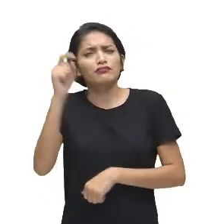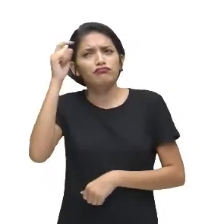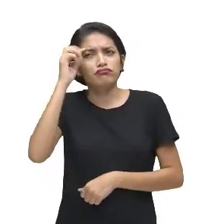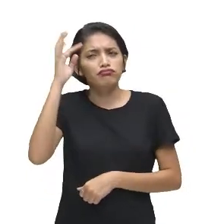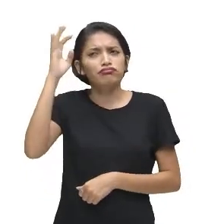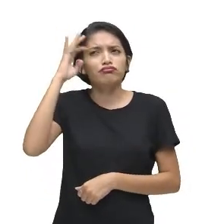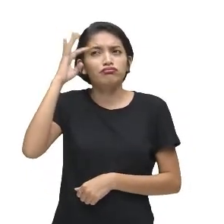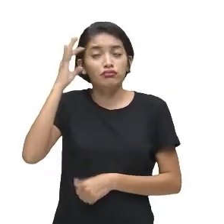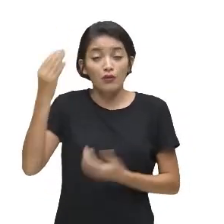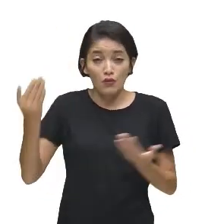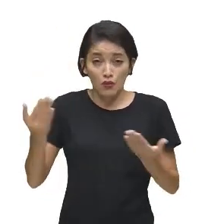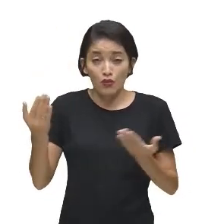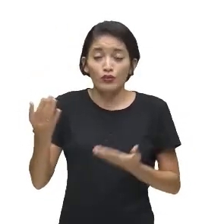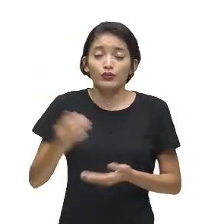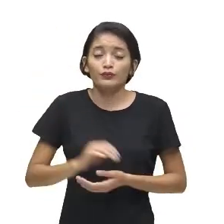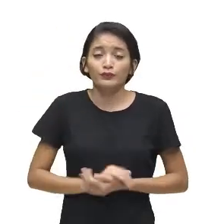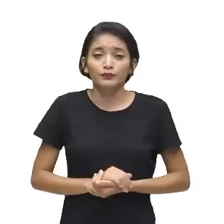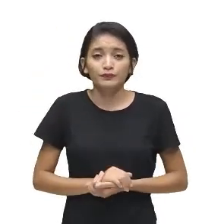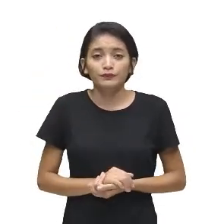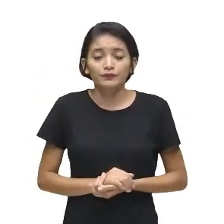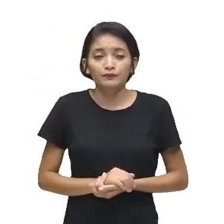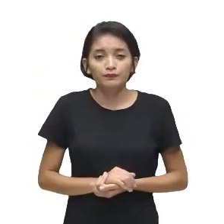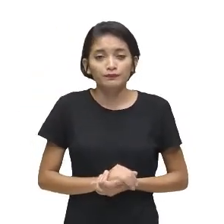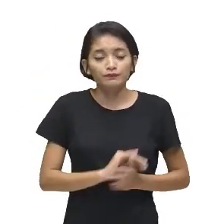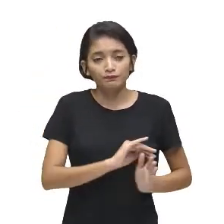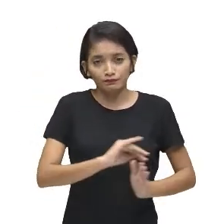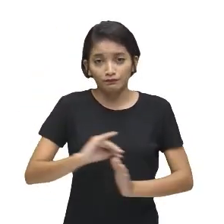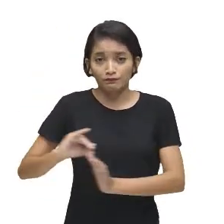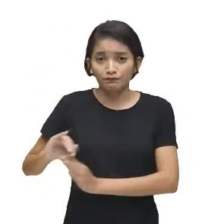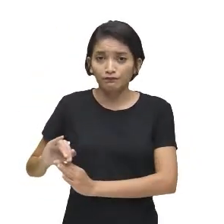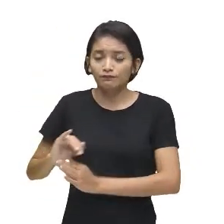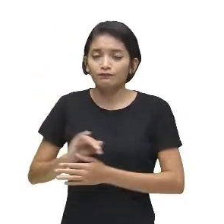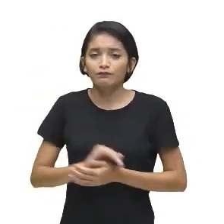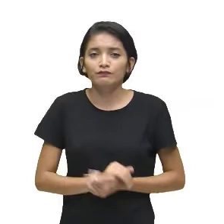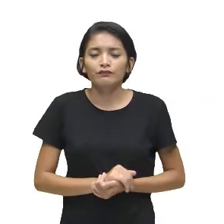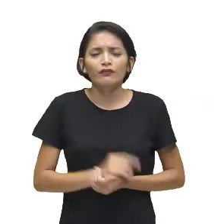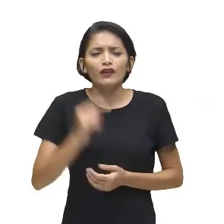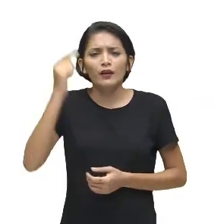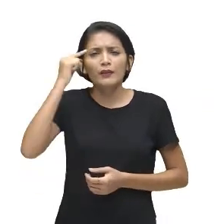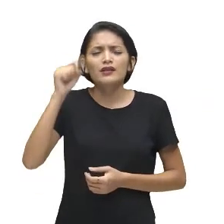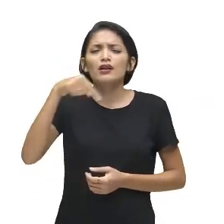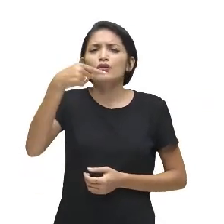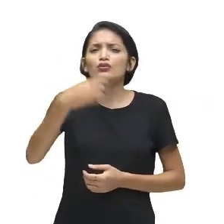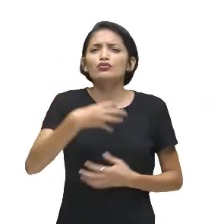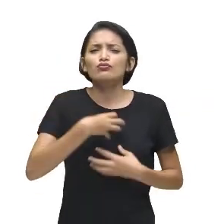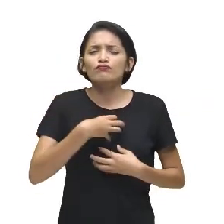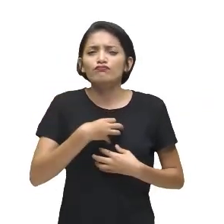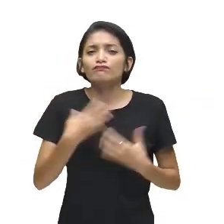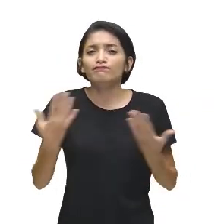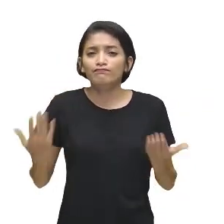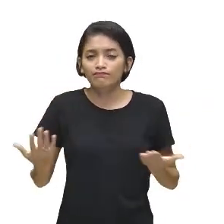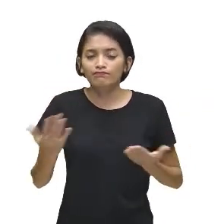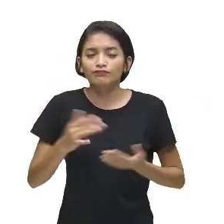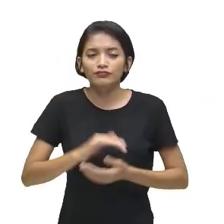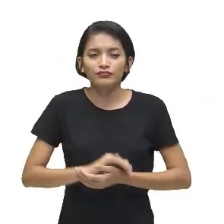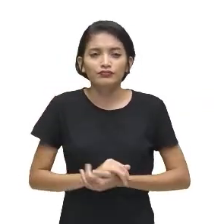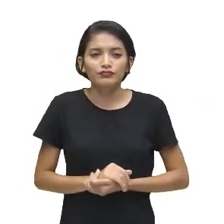pensamento de hoje. Mas vamos pensar em outra situação na próxima cartela.